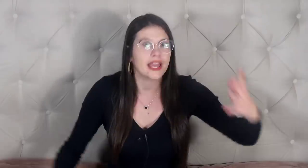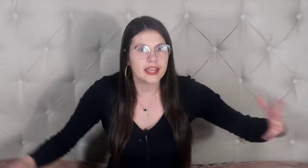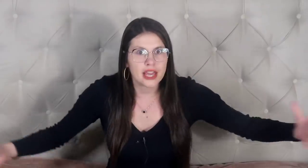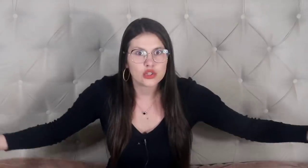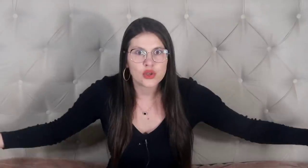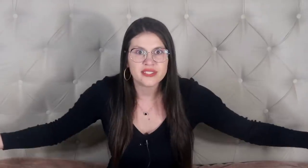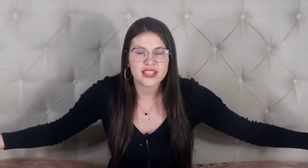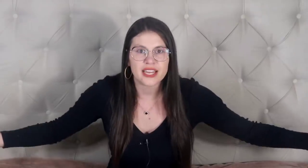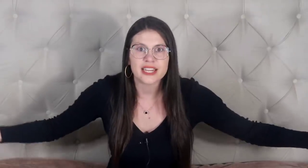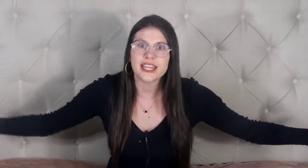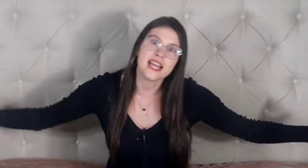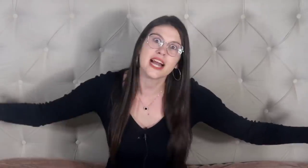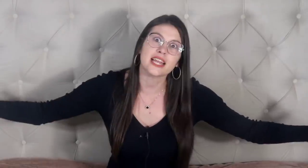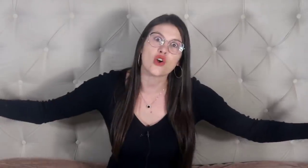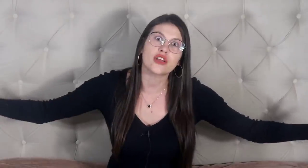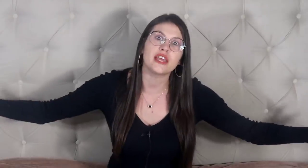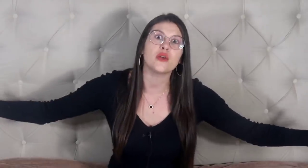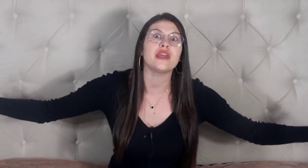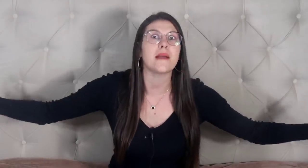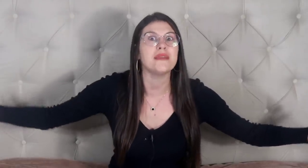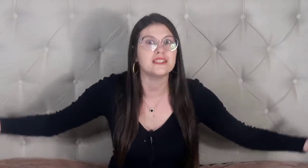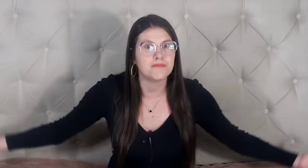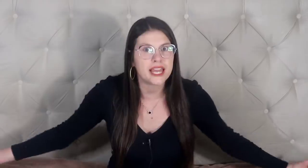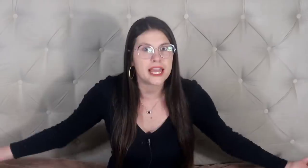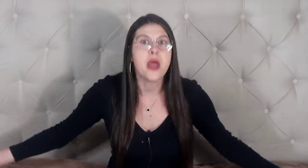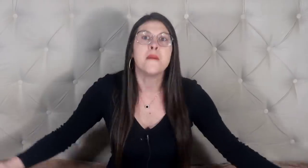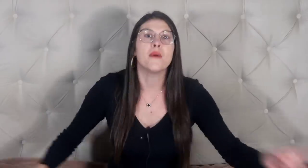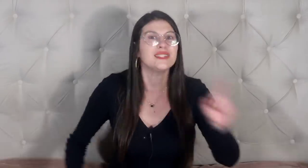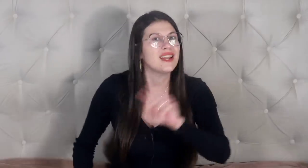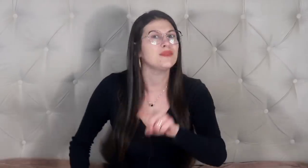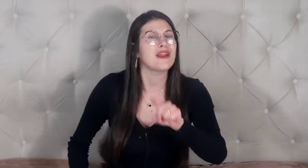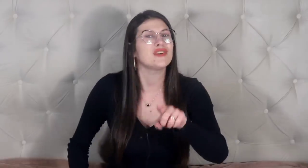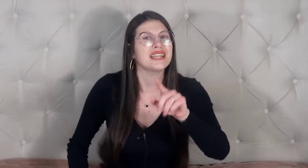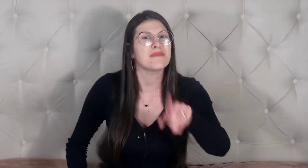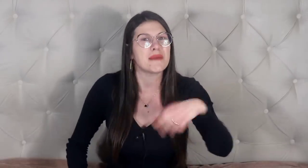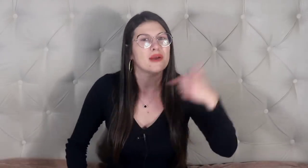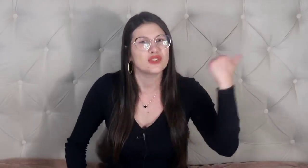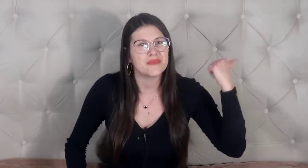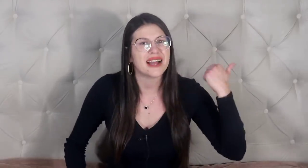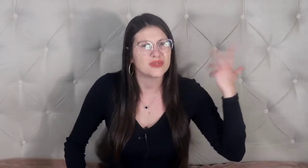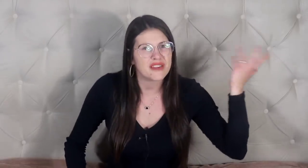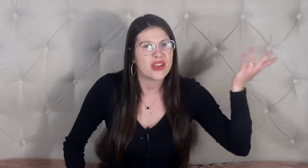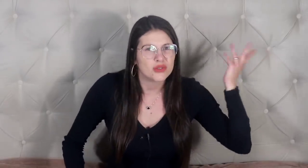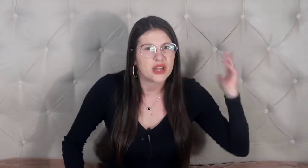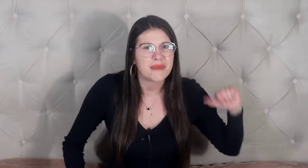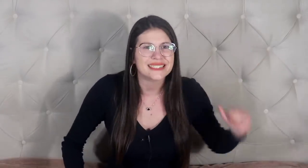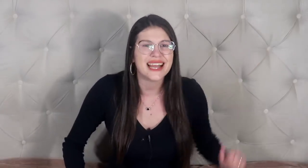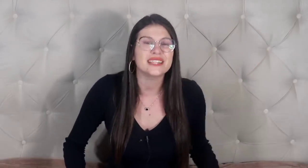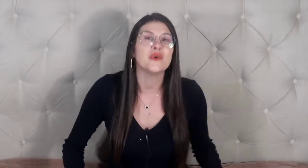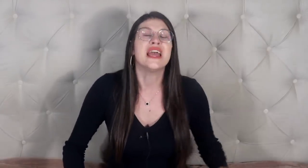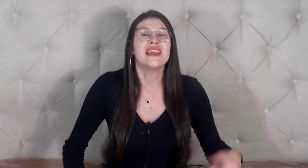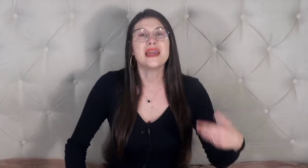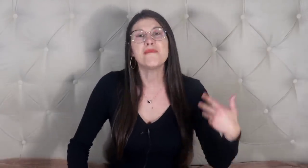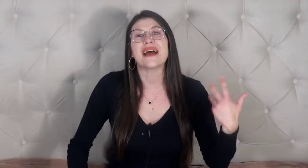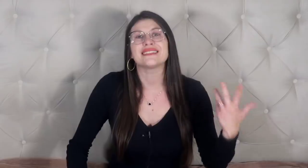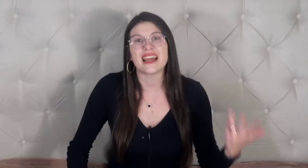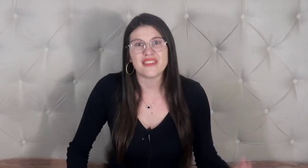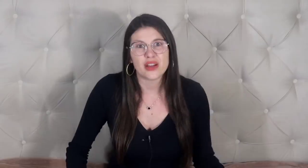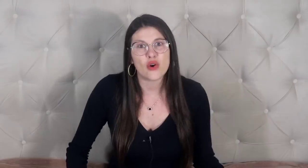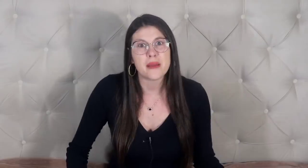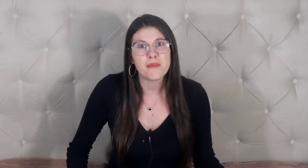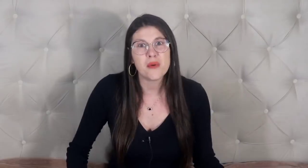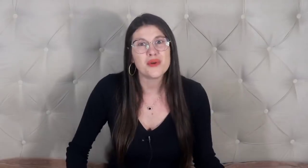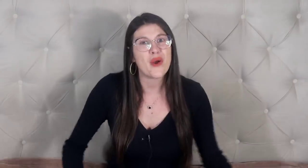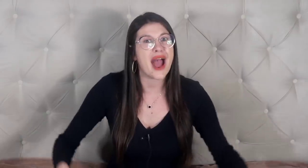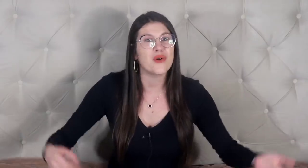E foi aí que entrou em cena Kim Kataqoquinho e a Miss Piggy, mostrando para você que bebeu demais no Réveillon do ano passado, que